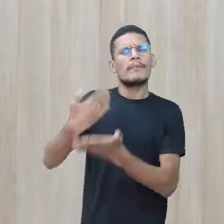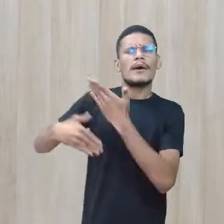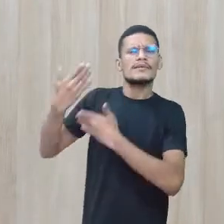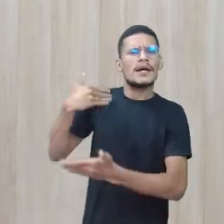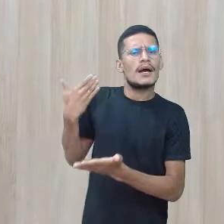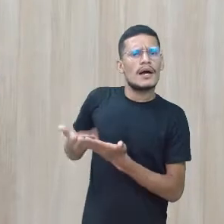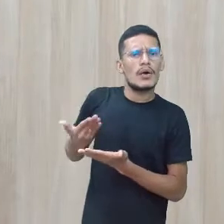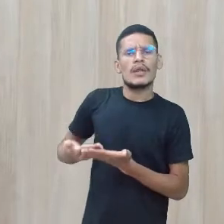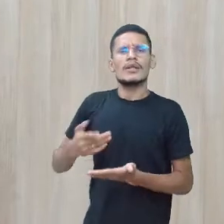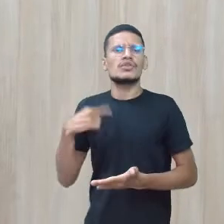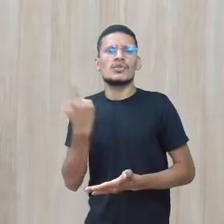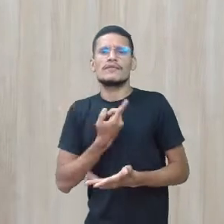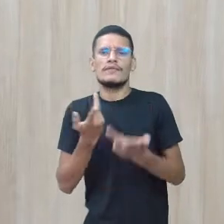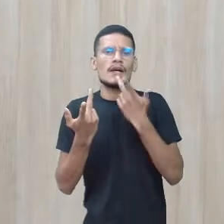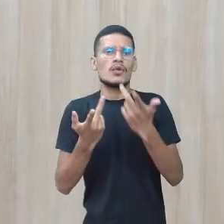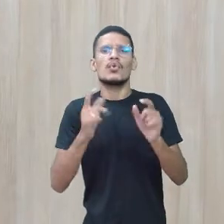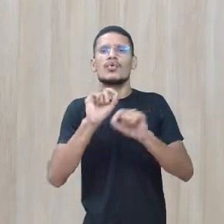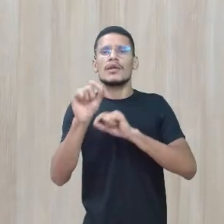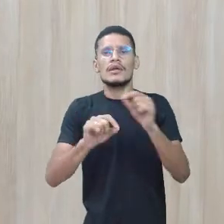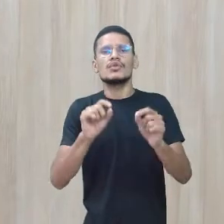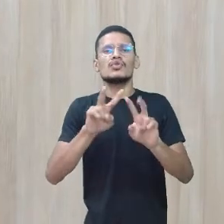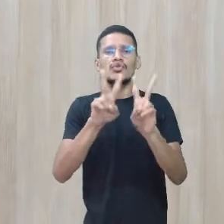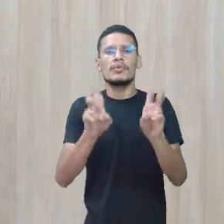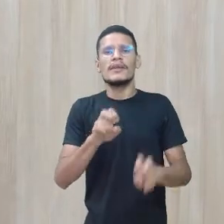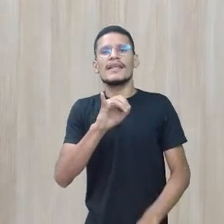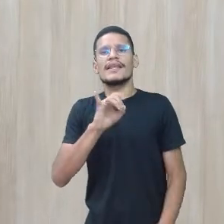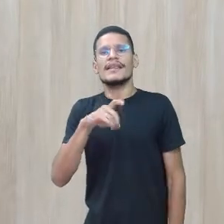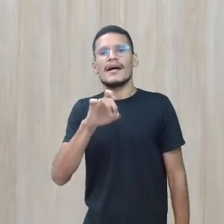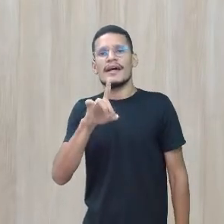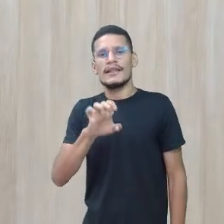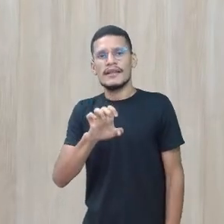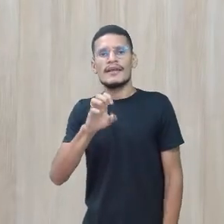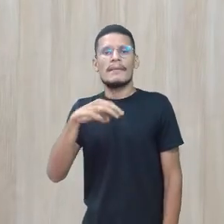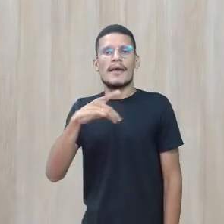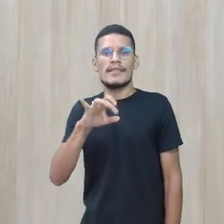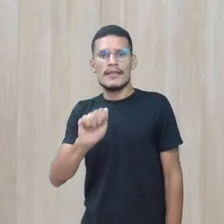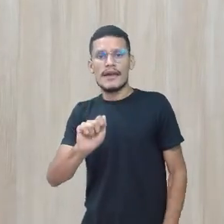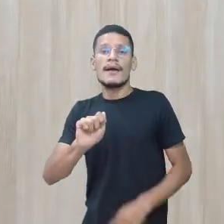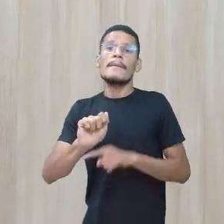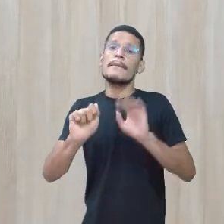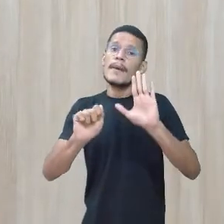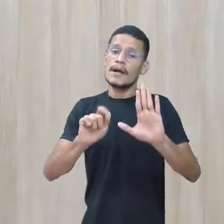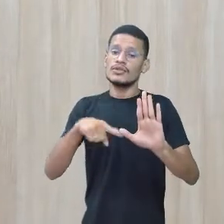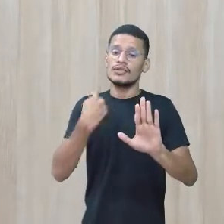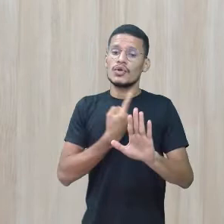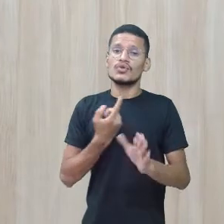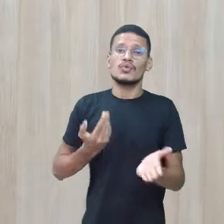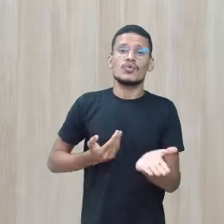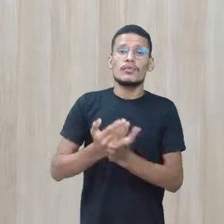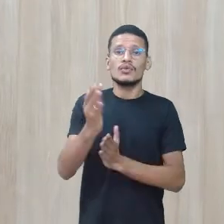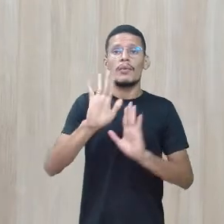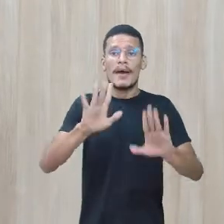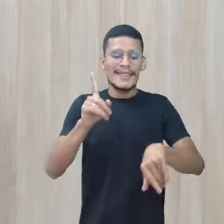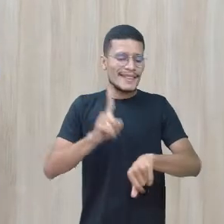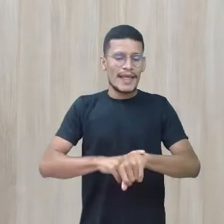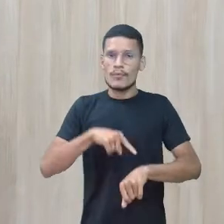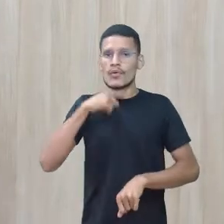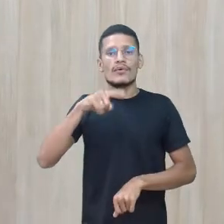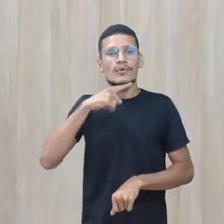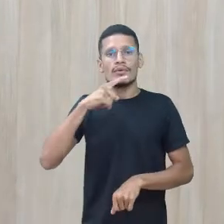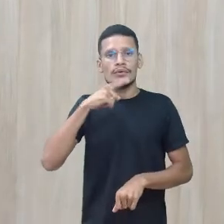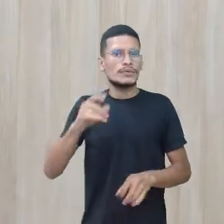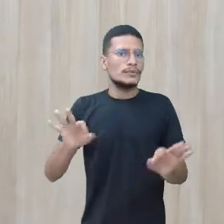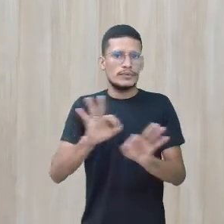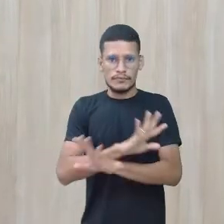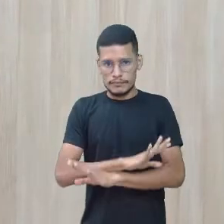falou um pouco, né, sobre a Idade Média, sobre o sistema feudal, só que a gente começou, mas não deu tempo de concluir.